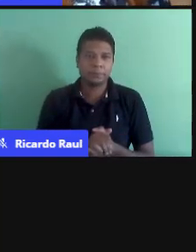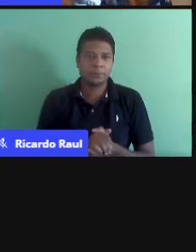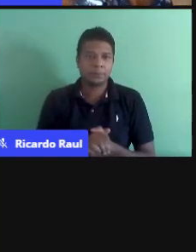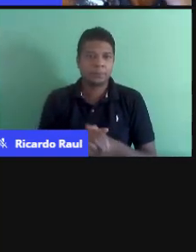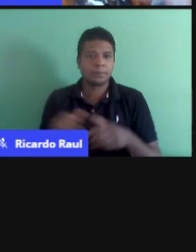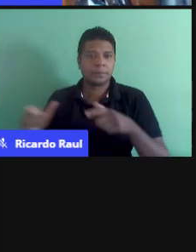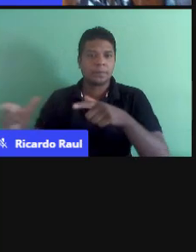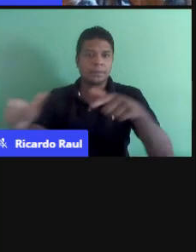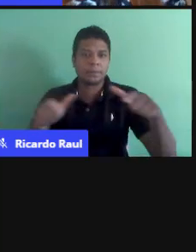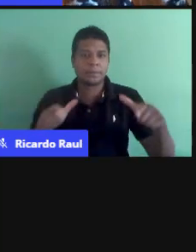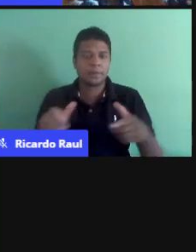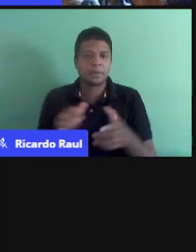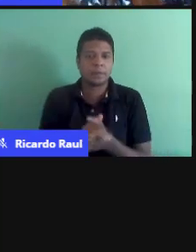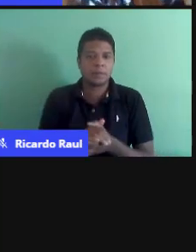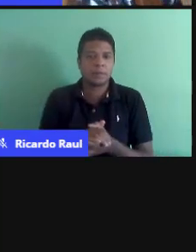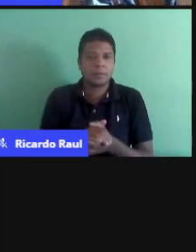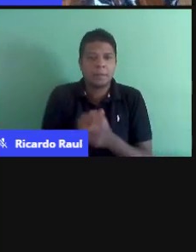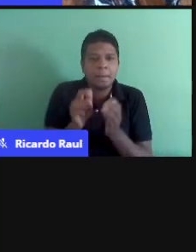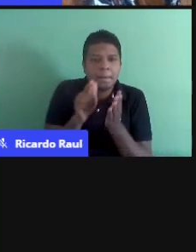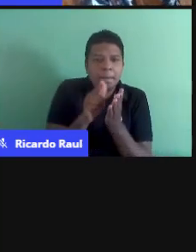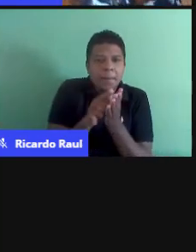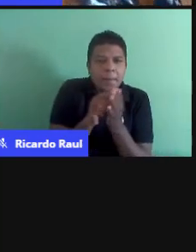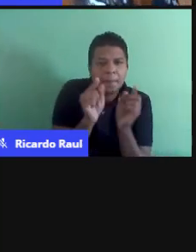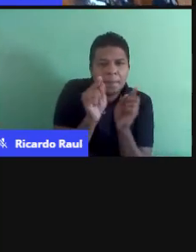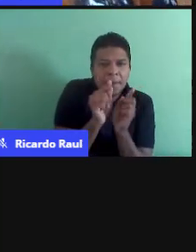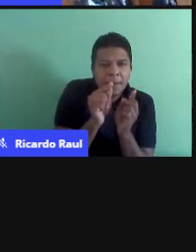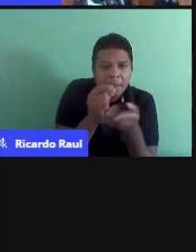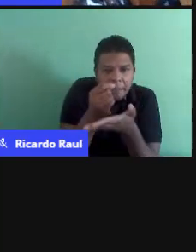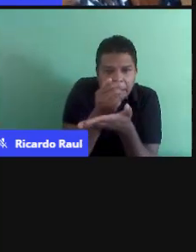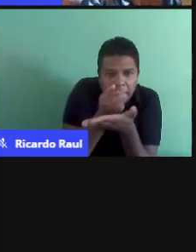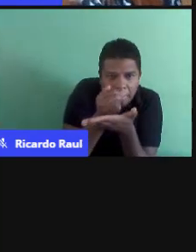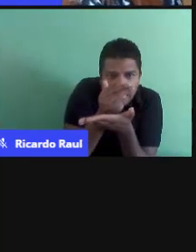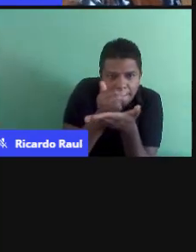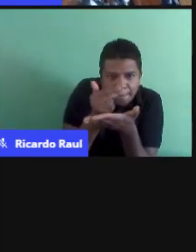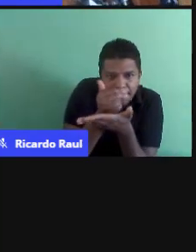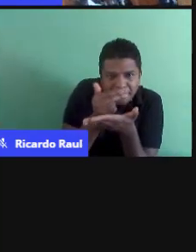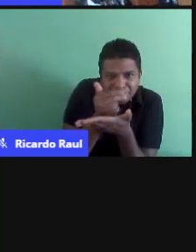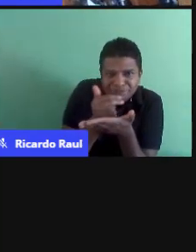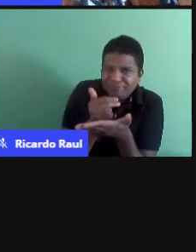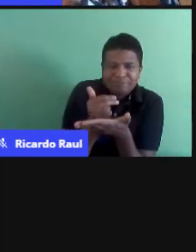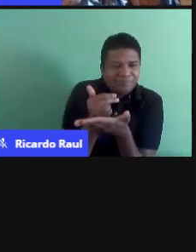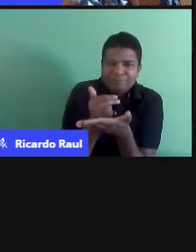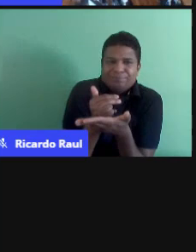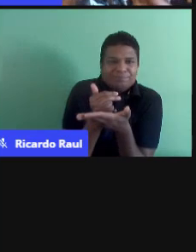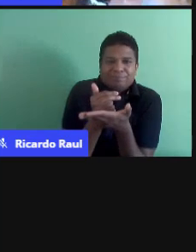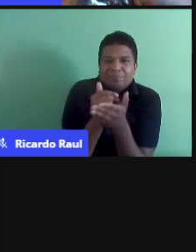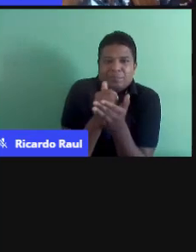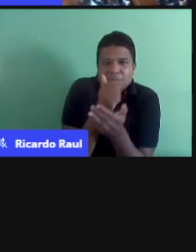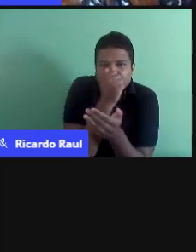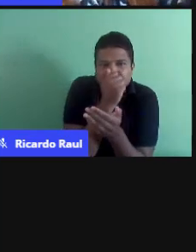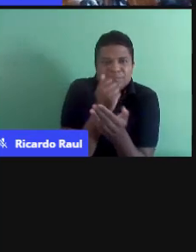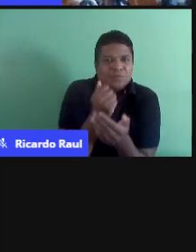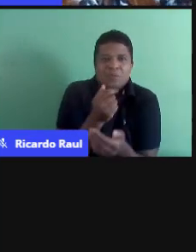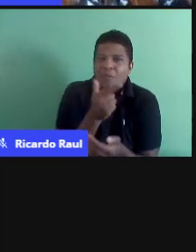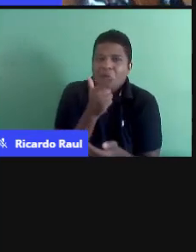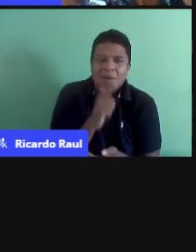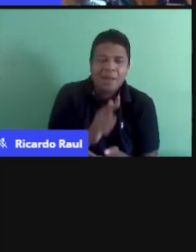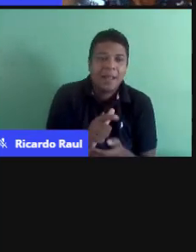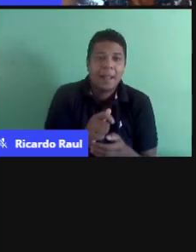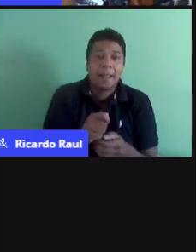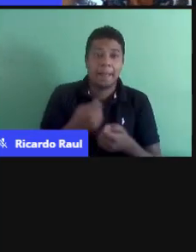adianta colocar, dar um pedacinho de papel minúsculo só para a criança, num espaçozinho apertado, porque a criança ela